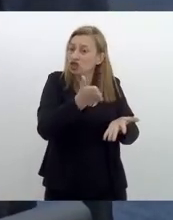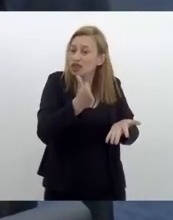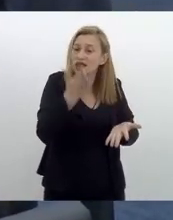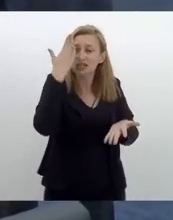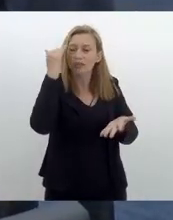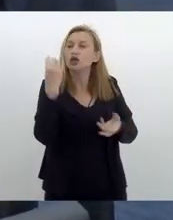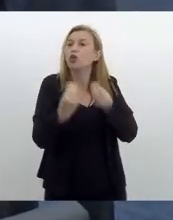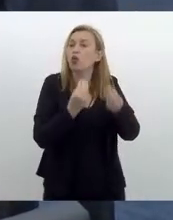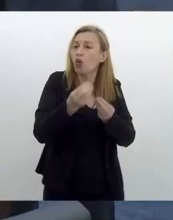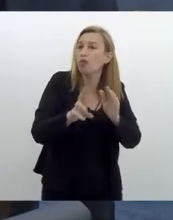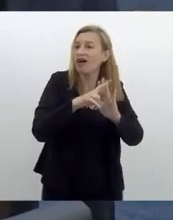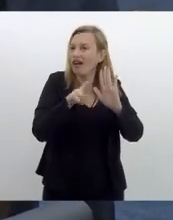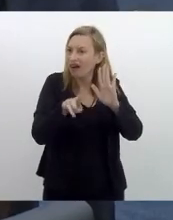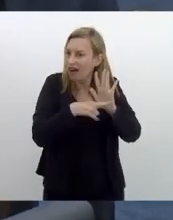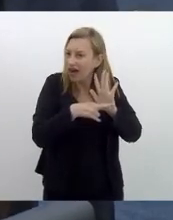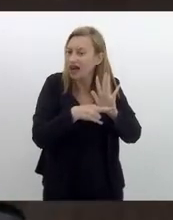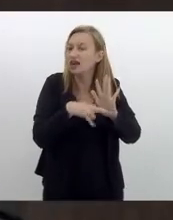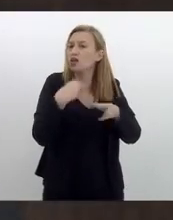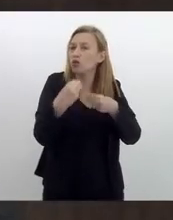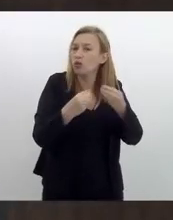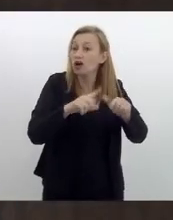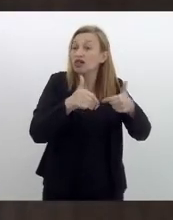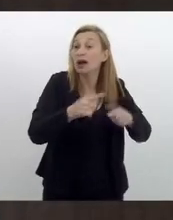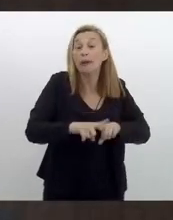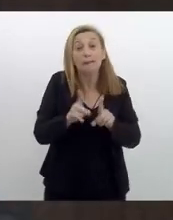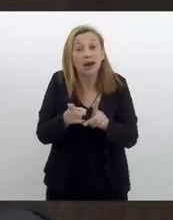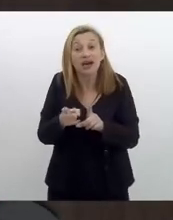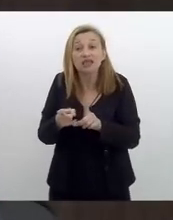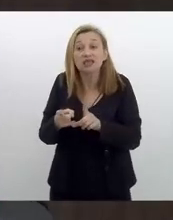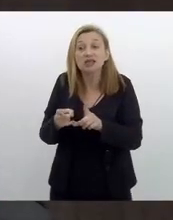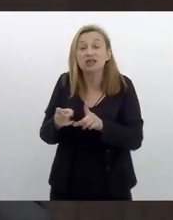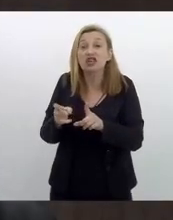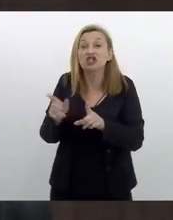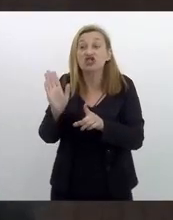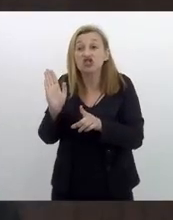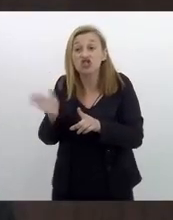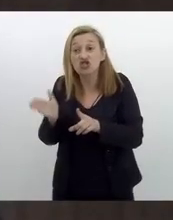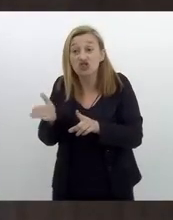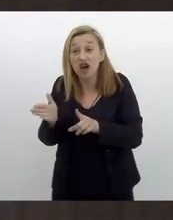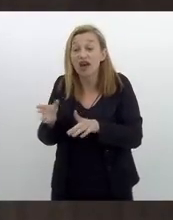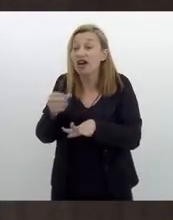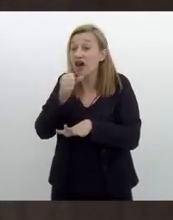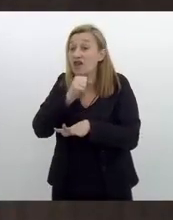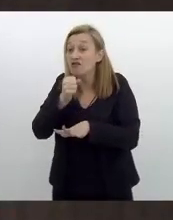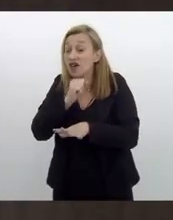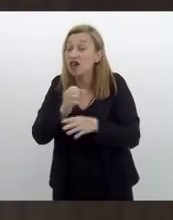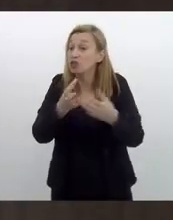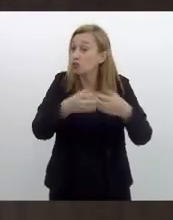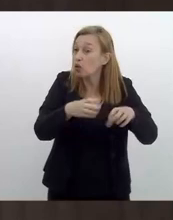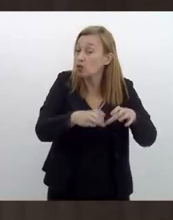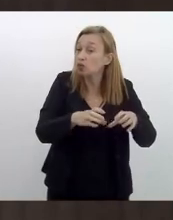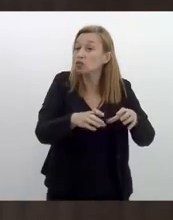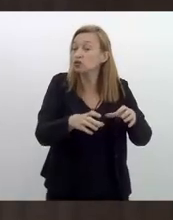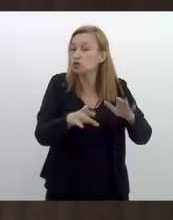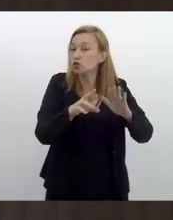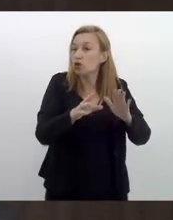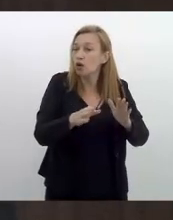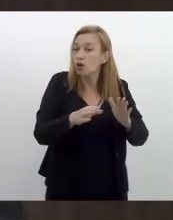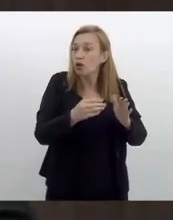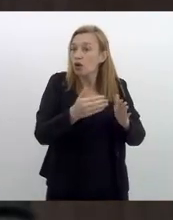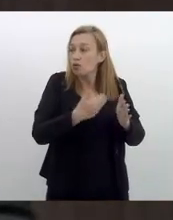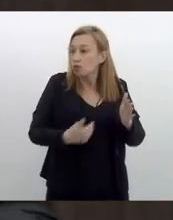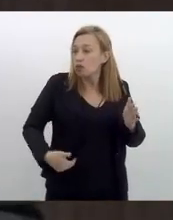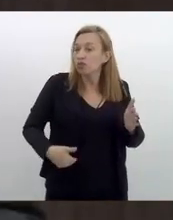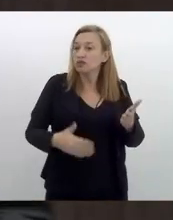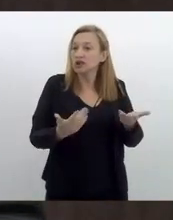como é que é a regra, já sabe como funciona, mas quem vem do concurso público, se for retirado isso, dado essa pausa, igual